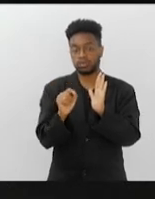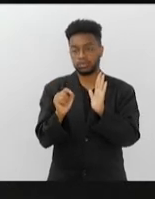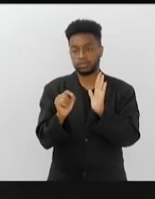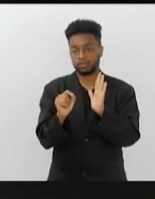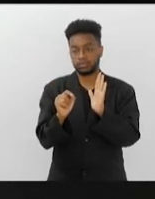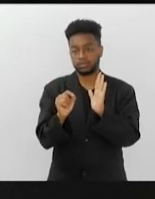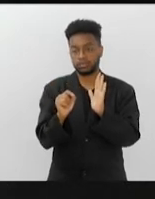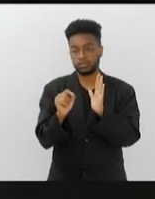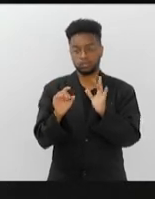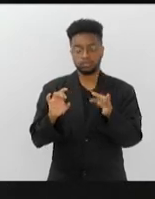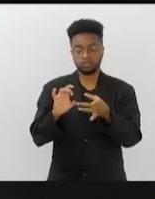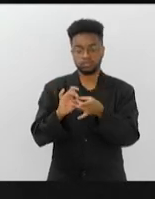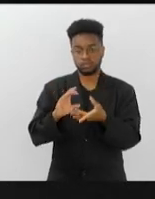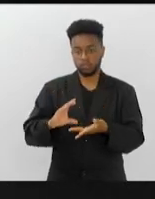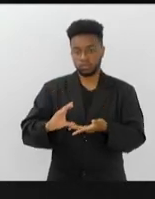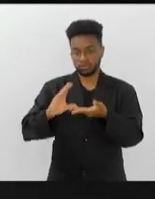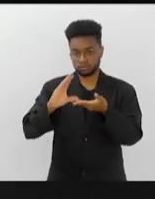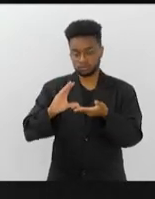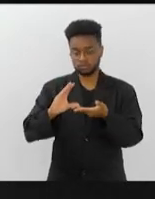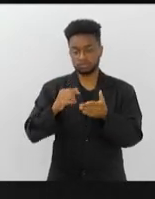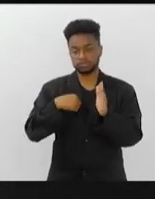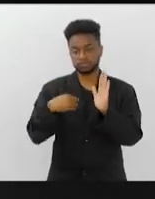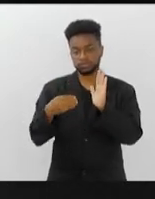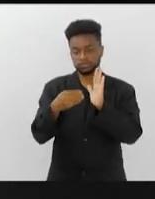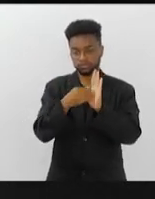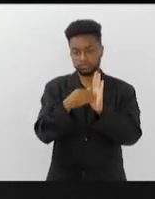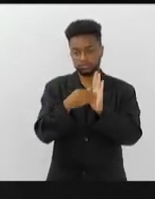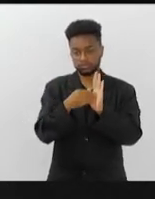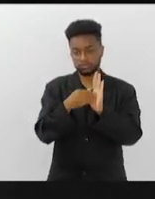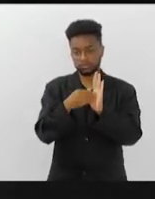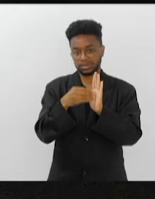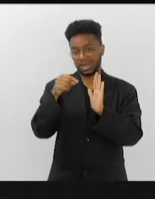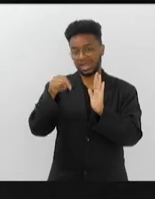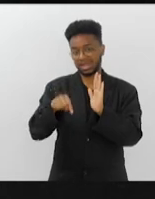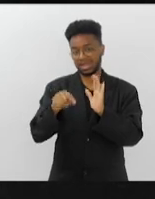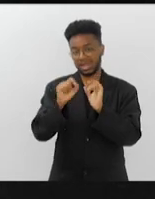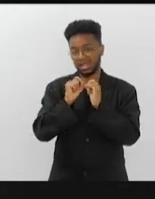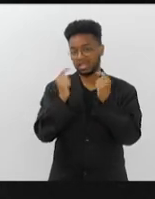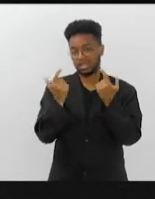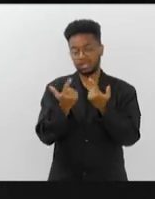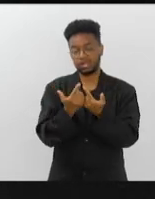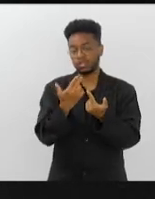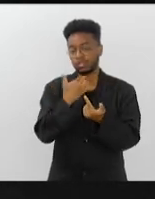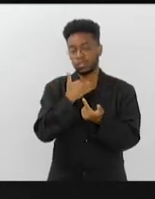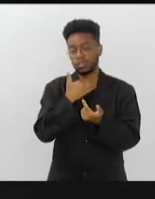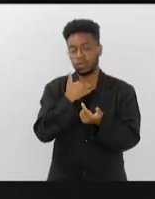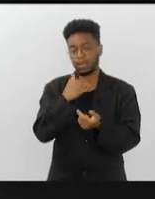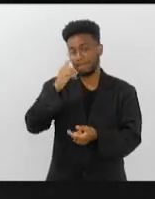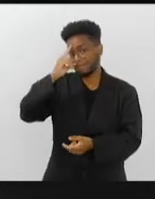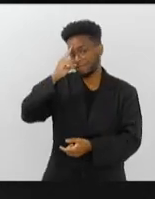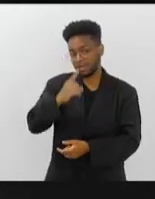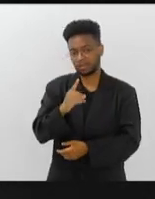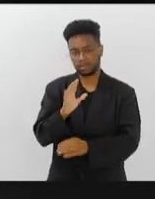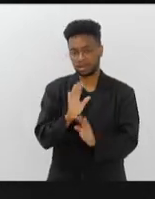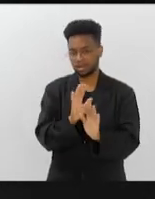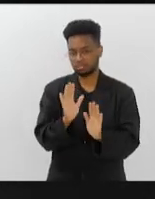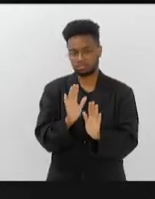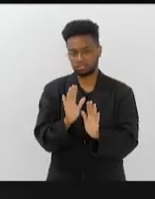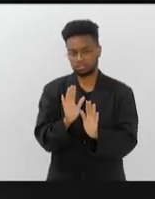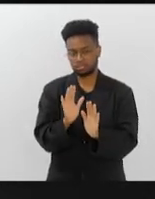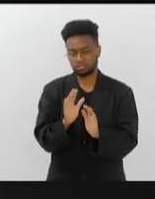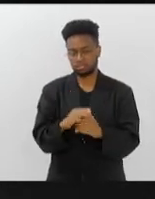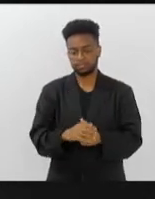do Conselho que o Parlamento não poderia determinar.